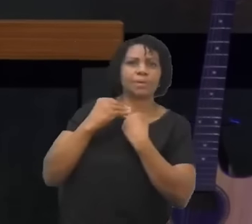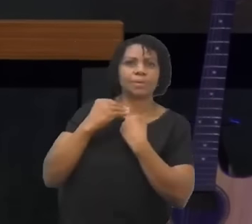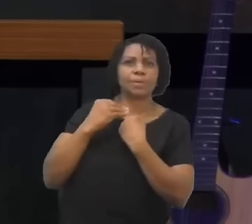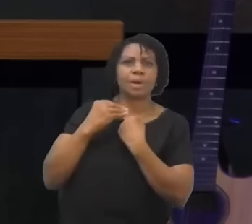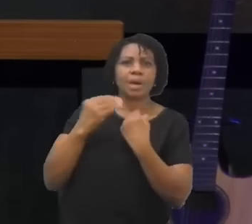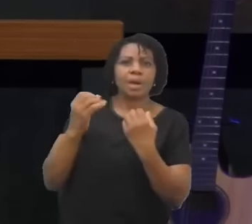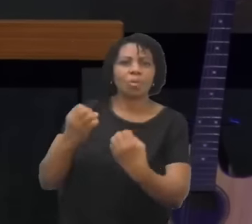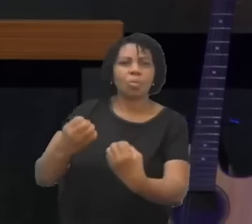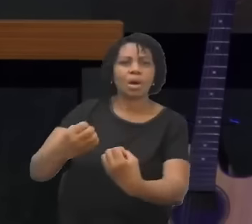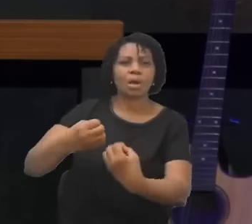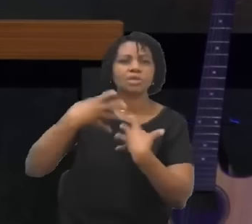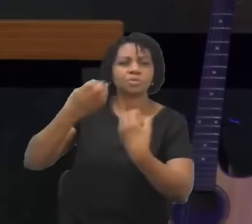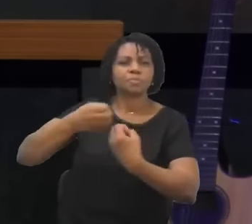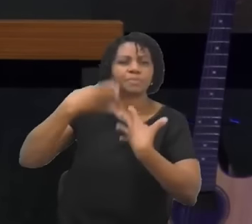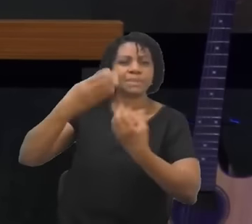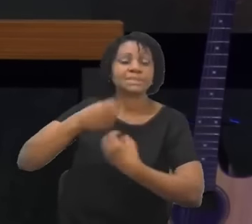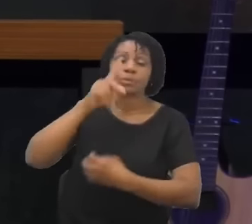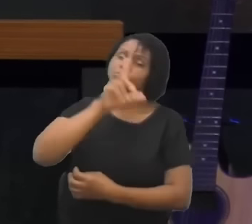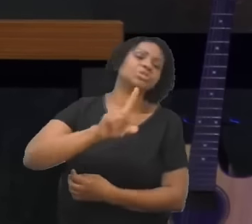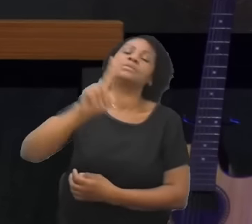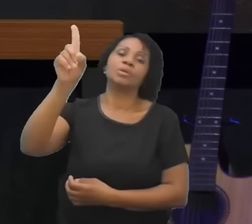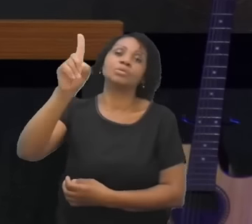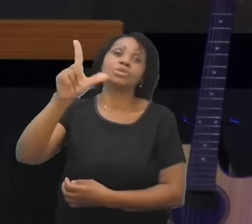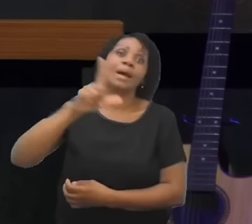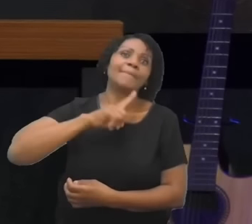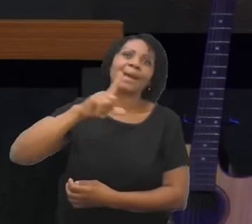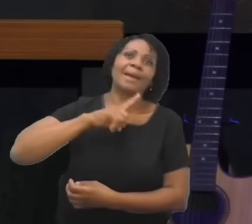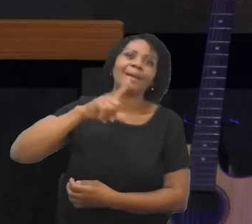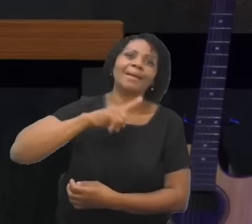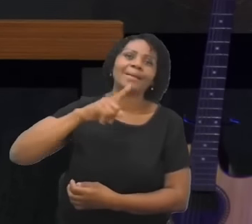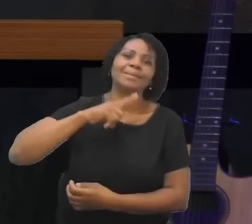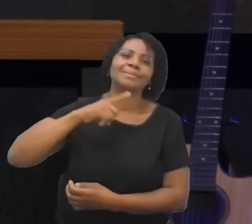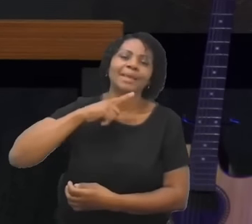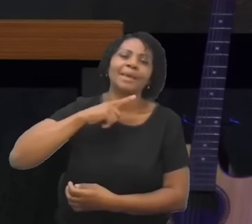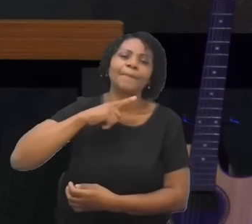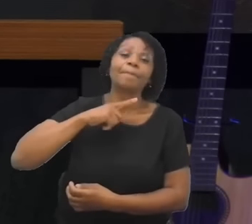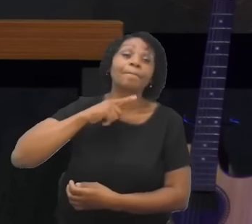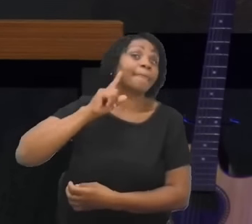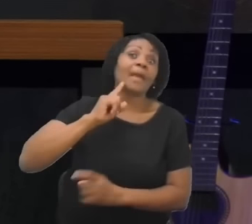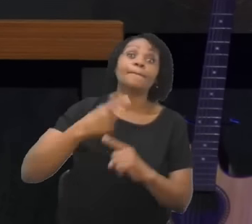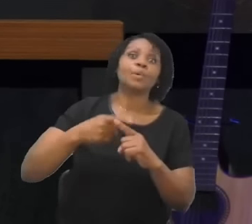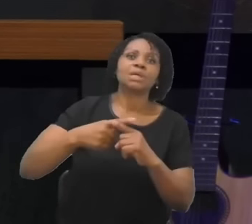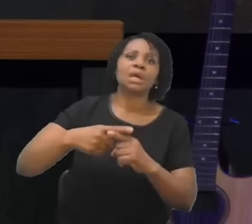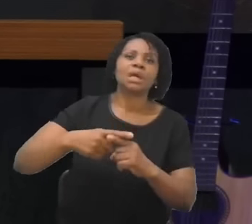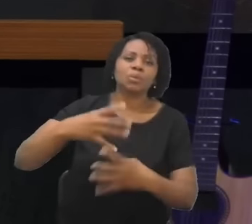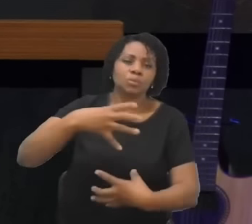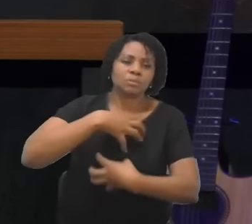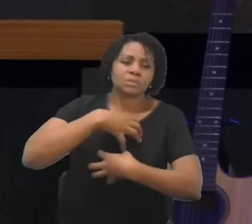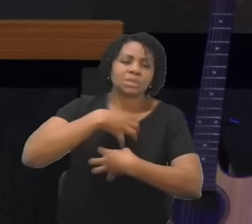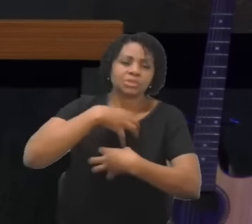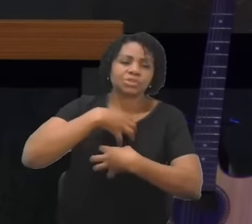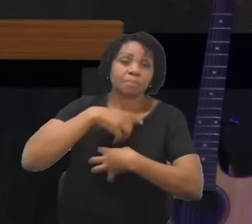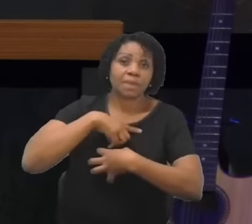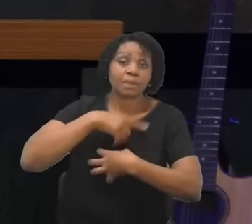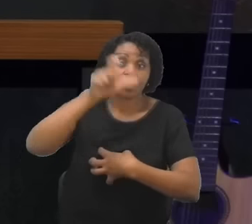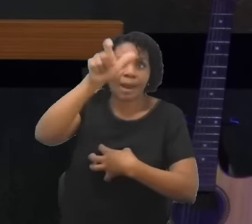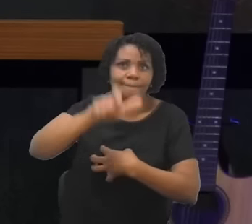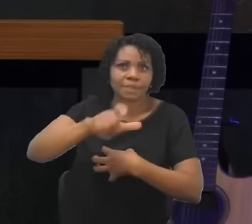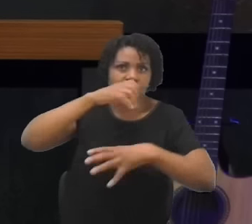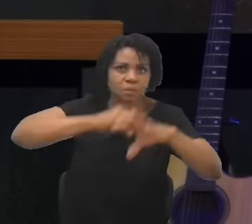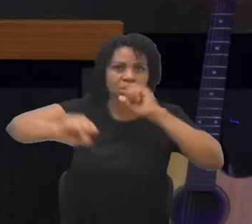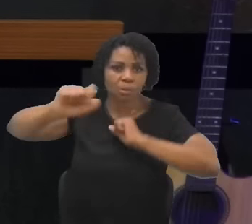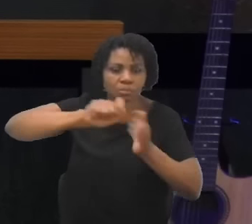uma inspiração divina. Para ele ter essa inspiração divina, é porque no espírito dele, o salmista estava